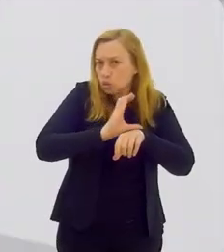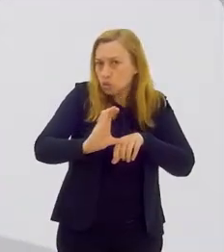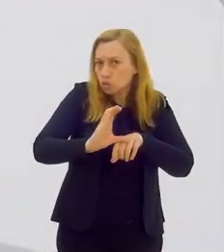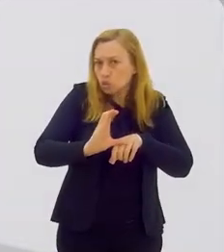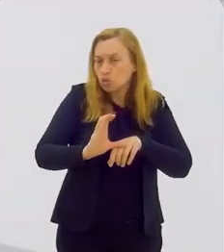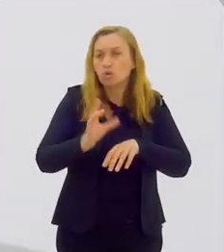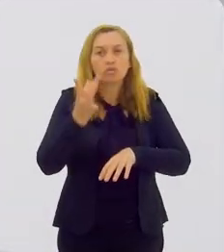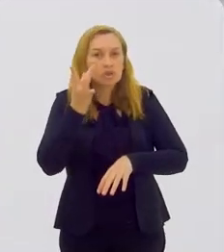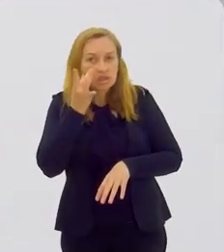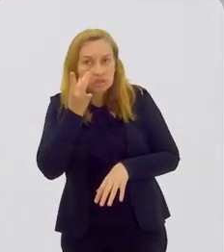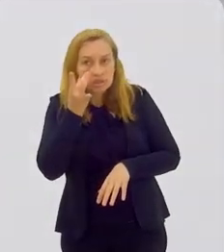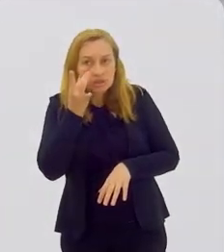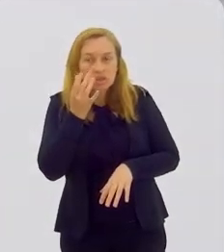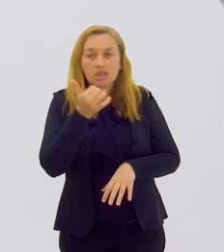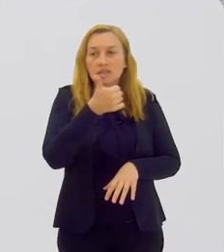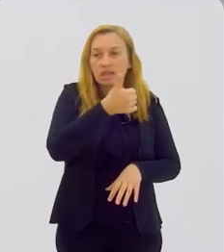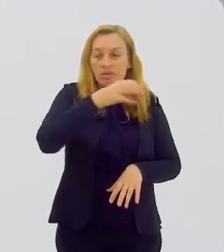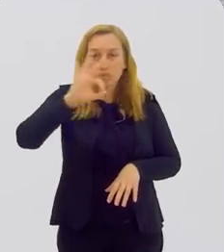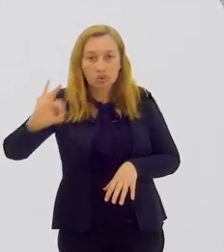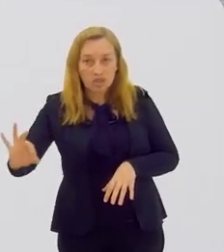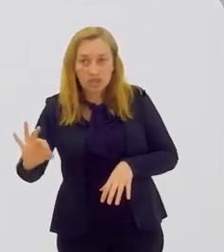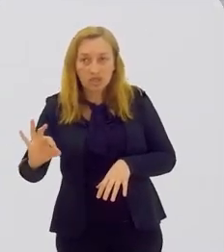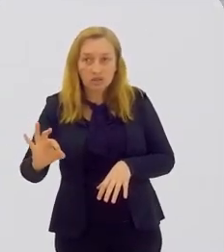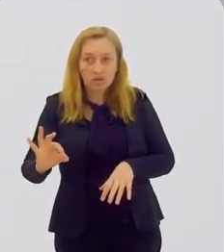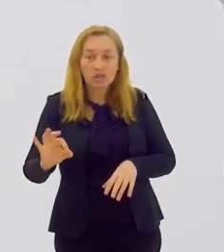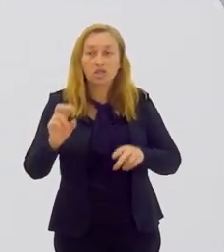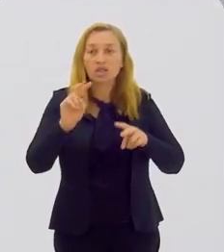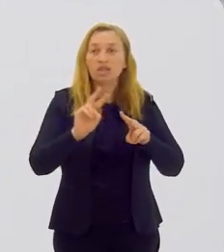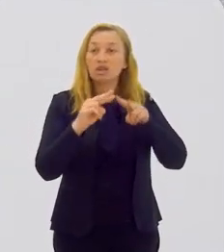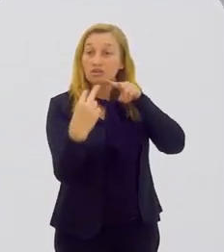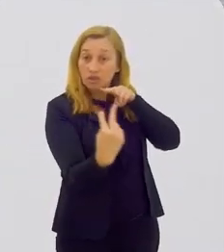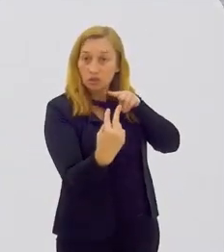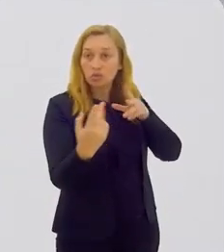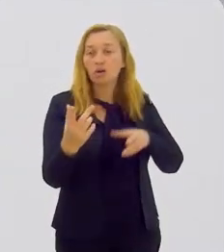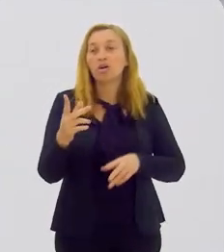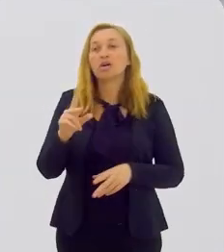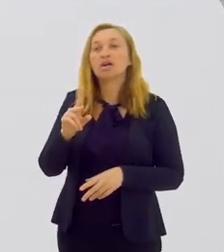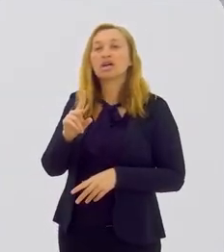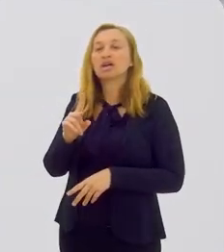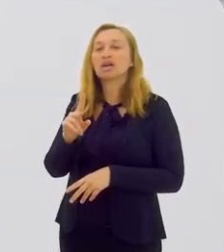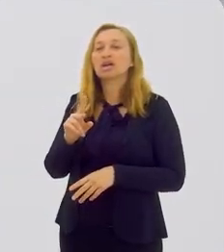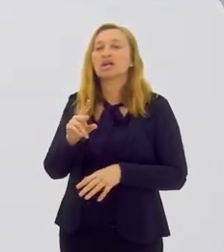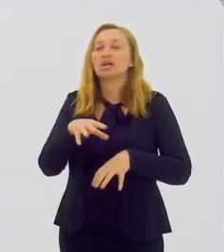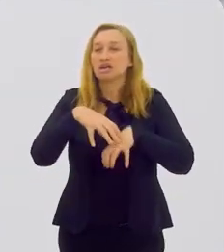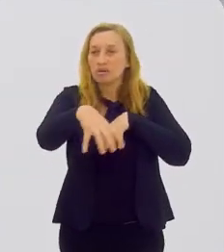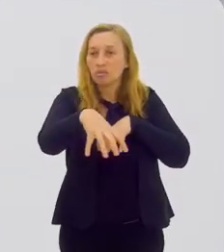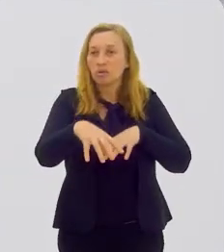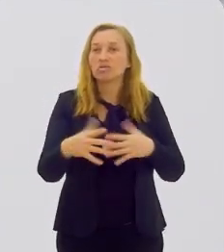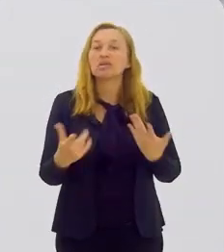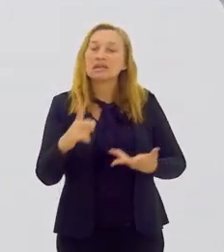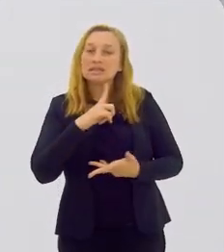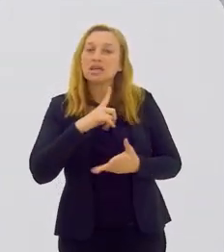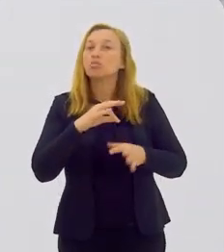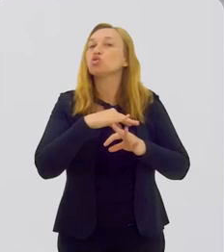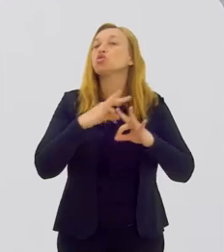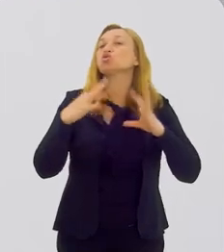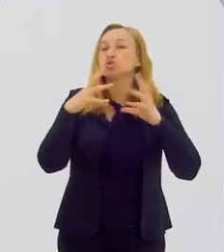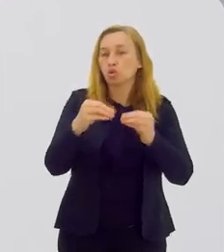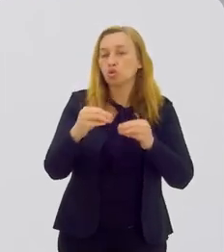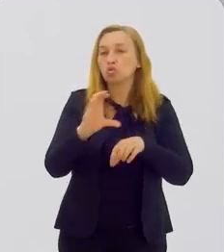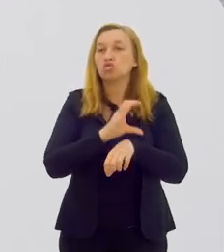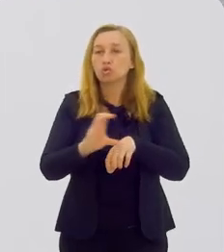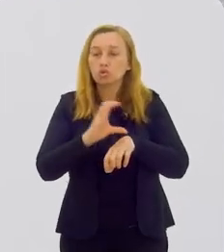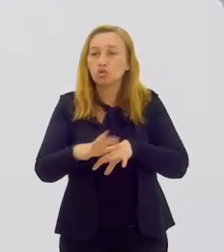cursos, entre presencial 100% e virtual e híbrido. E praticamente nós